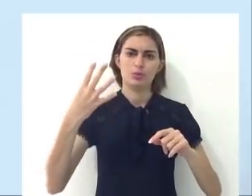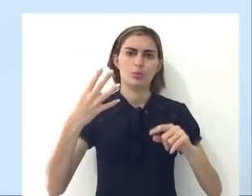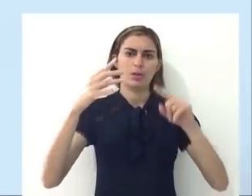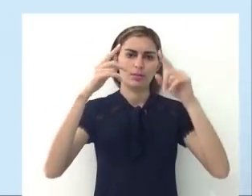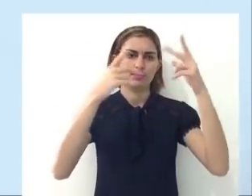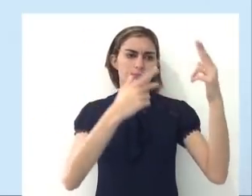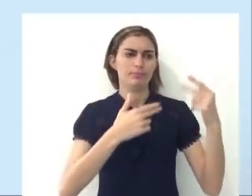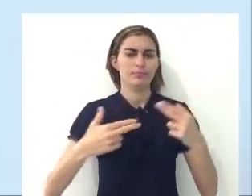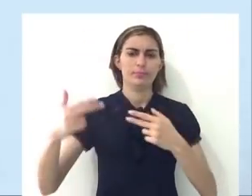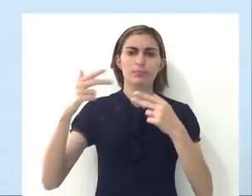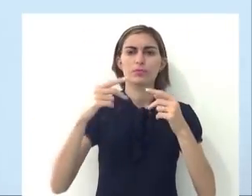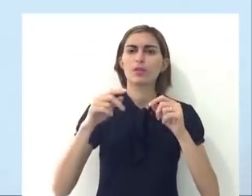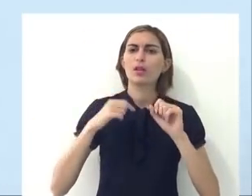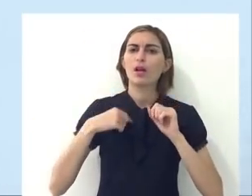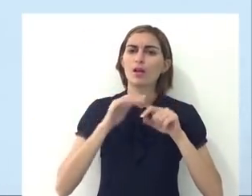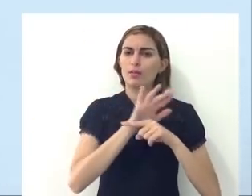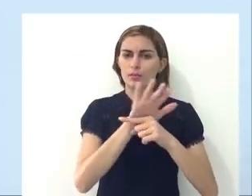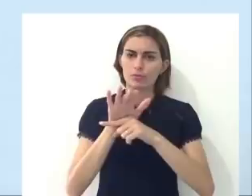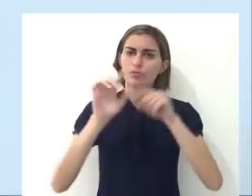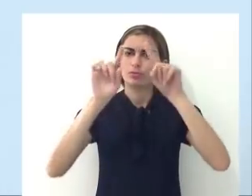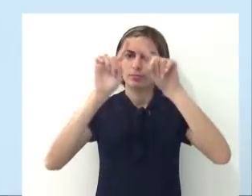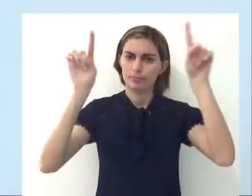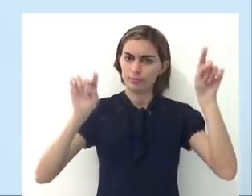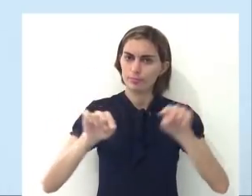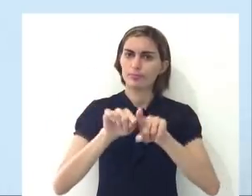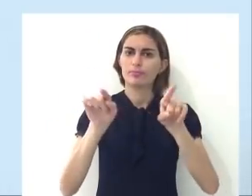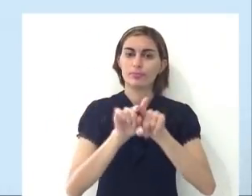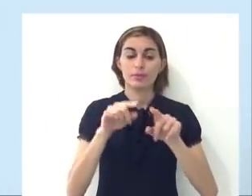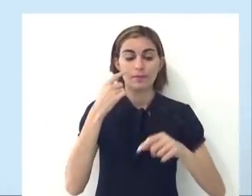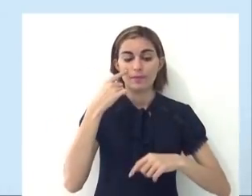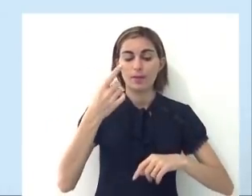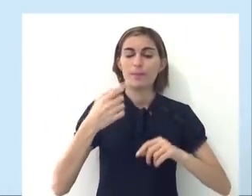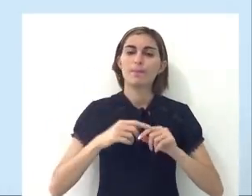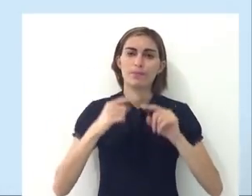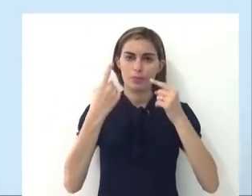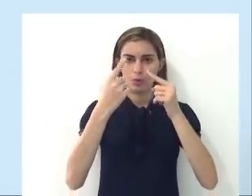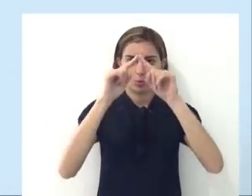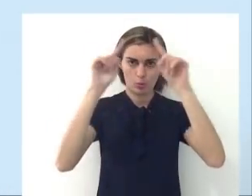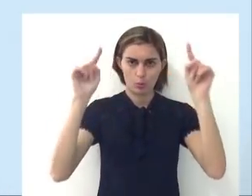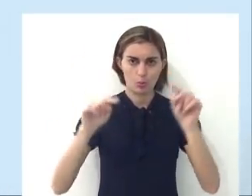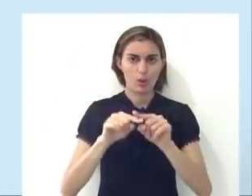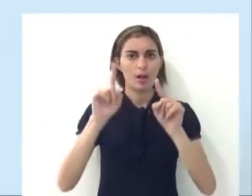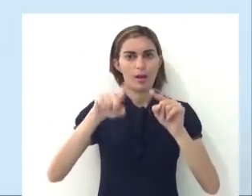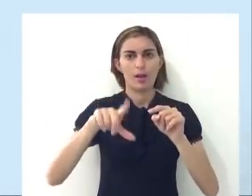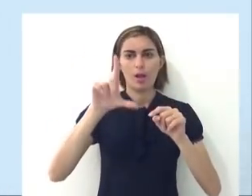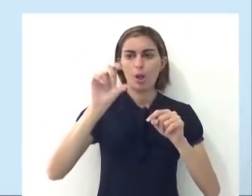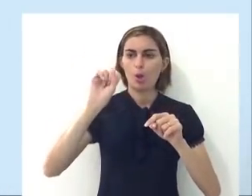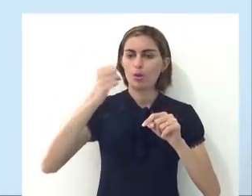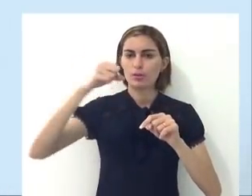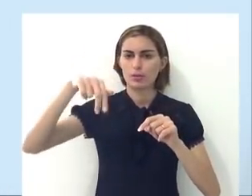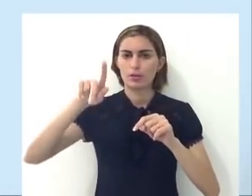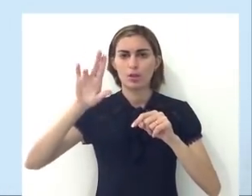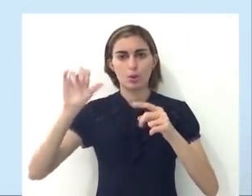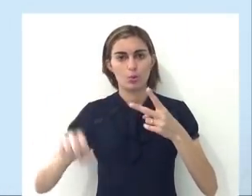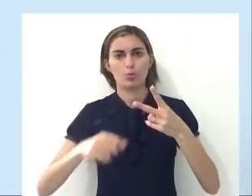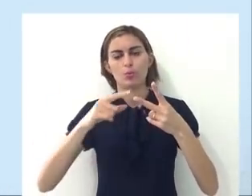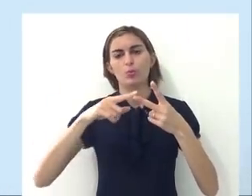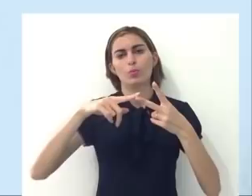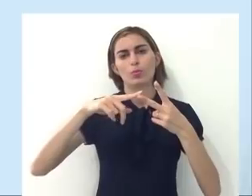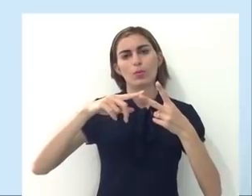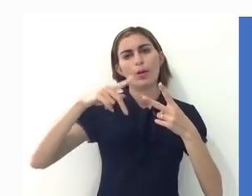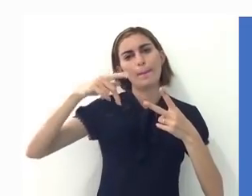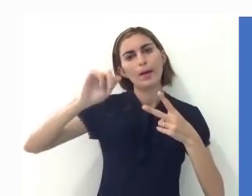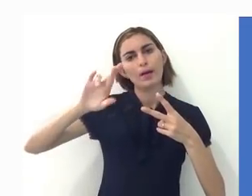lados de mesma medida, vai servir para o quadrado, certo? Então, o quadrado, ele é um losango, ele é um paralelogramo e ele é um